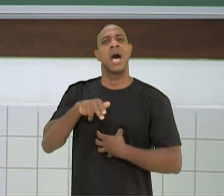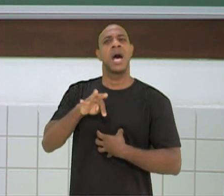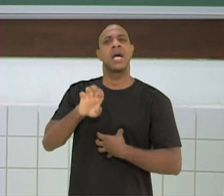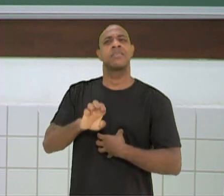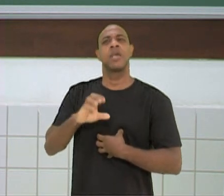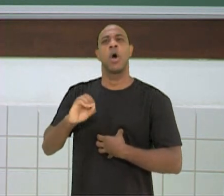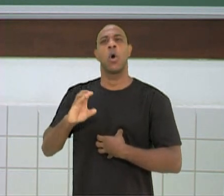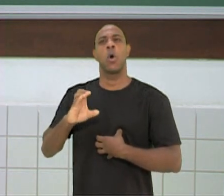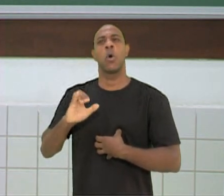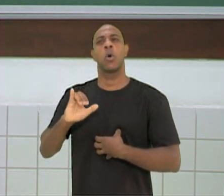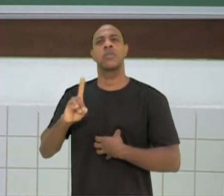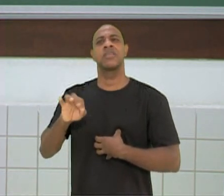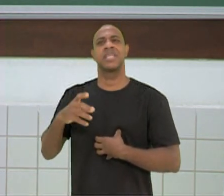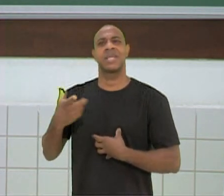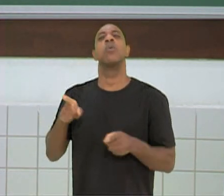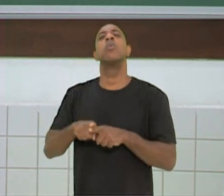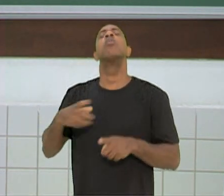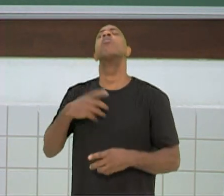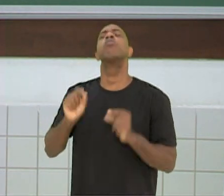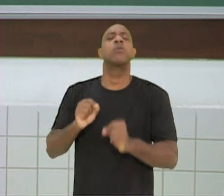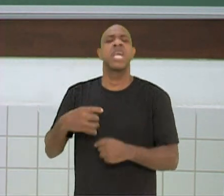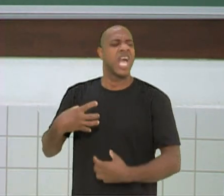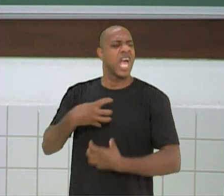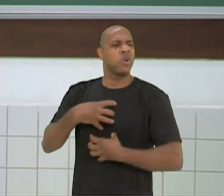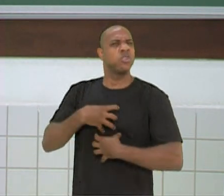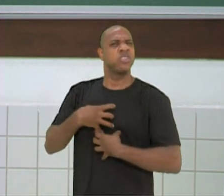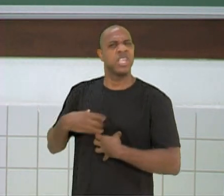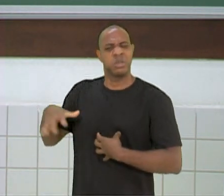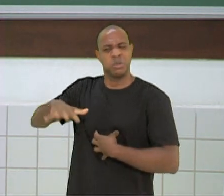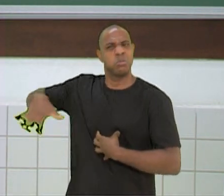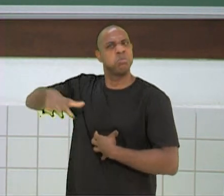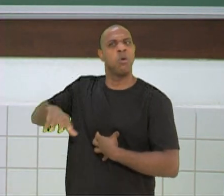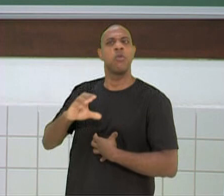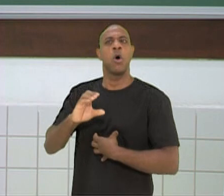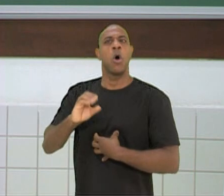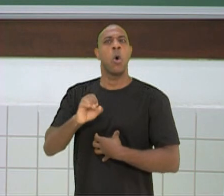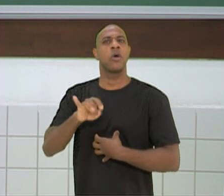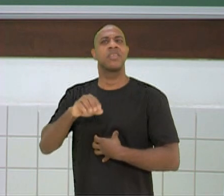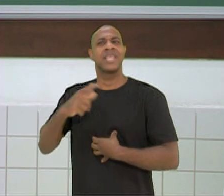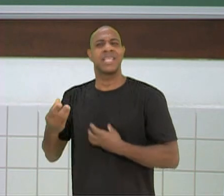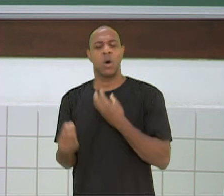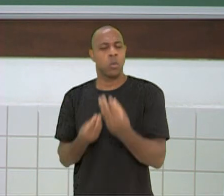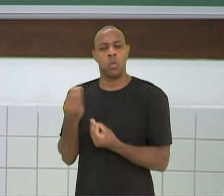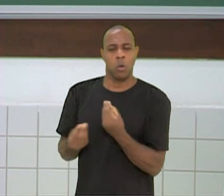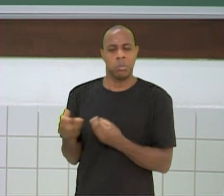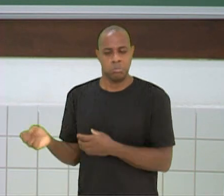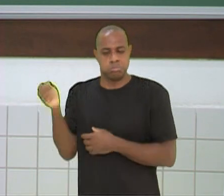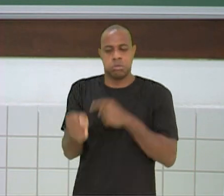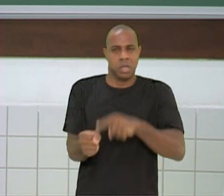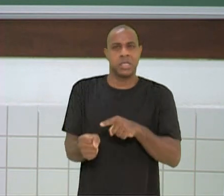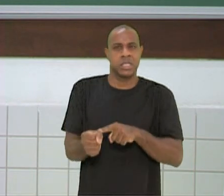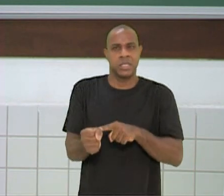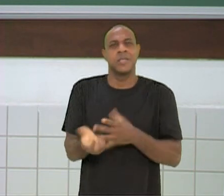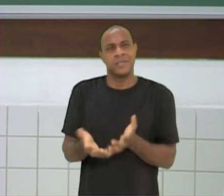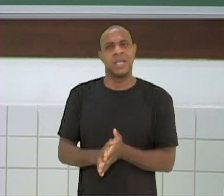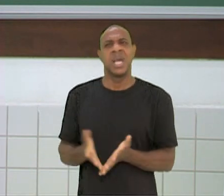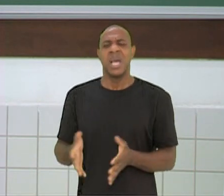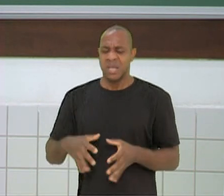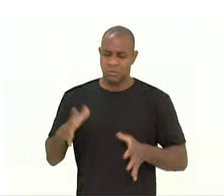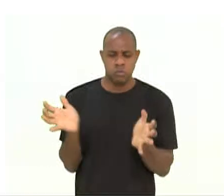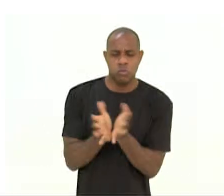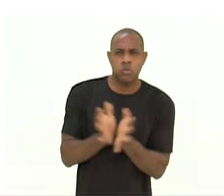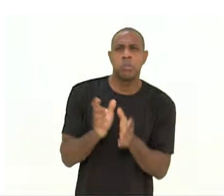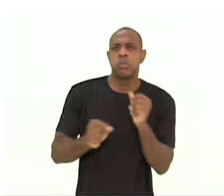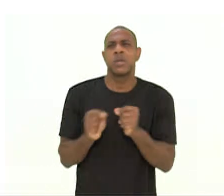anti-ocidentais. E lembra ainda que no final da última aula nós conversamos sobre o Talibã, esse grupo radical